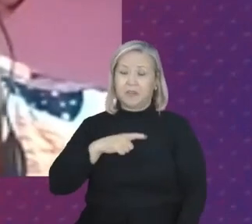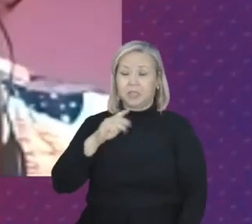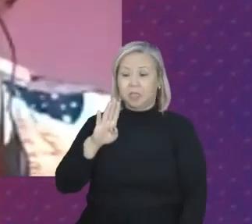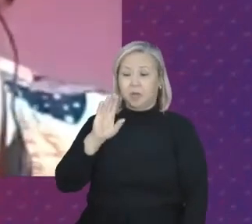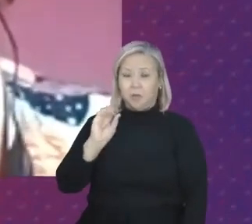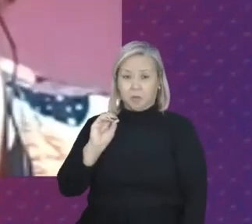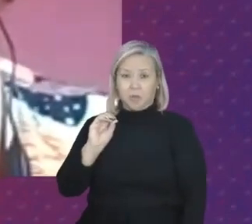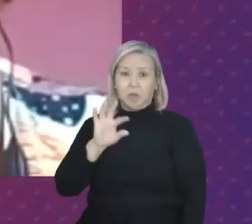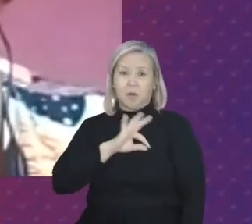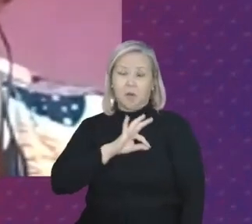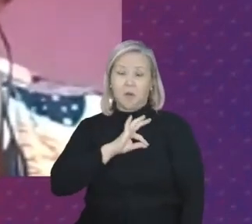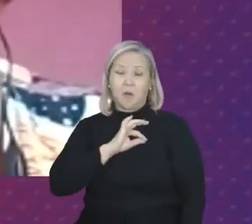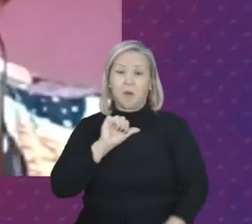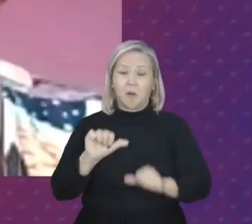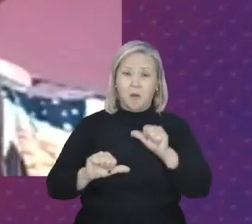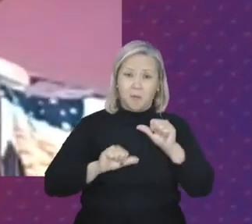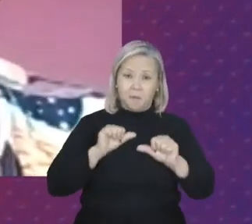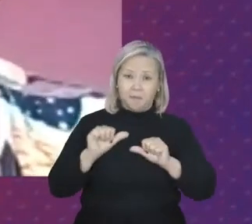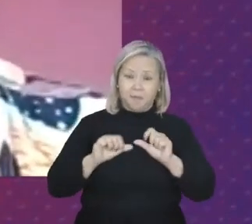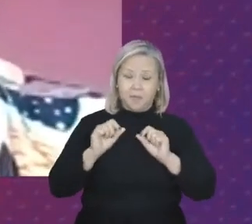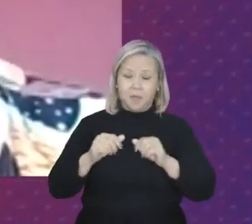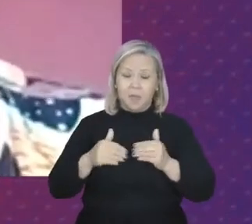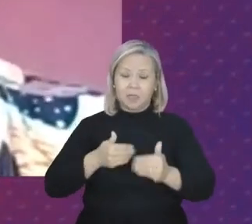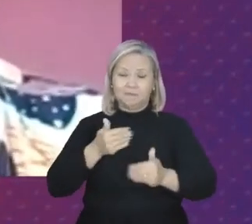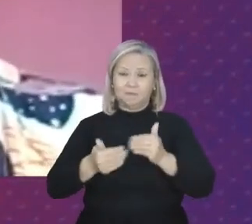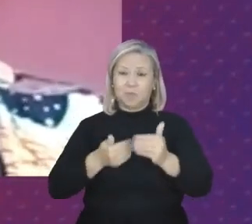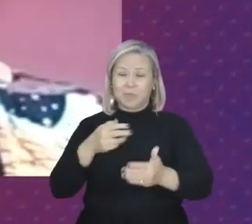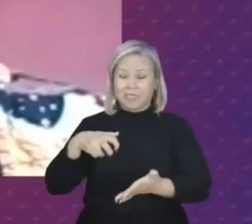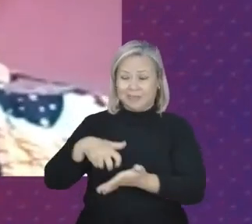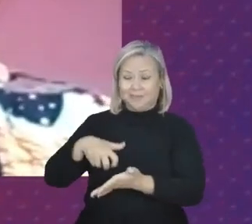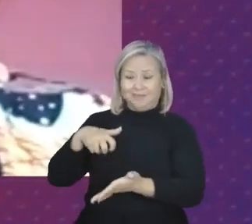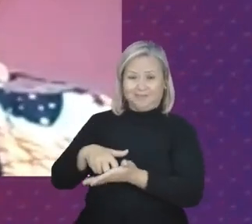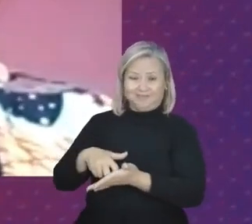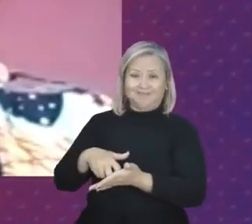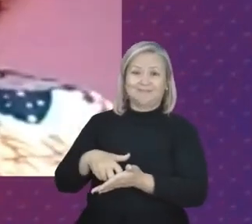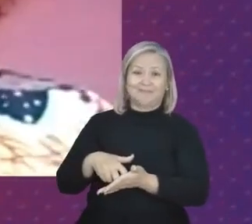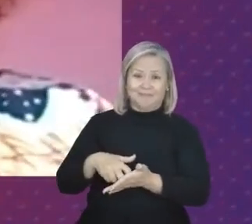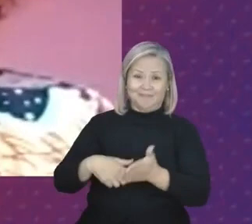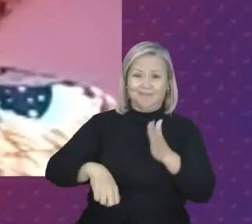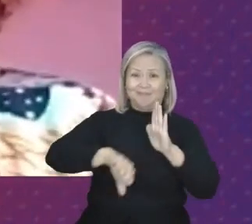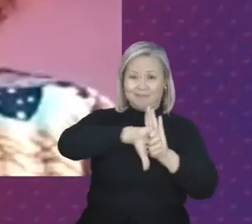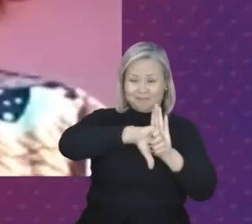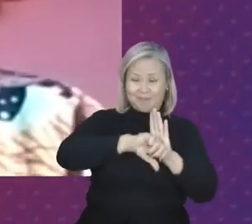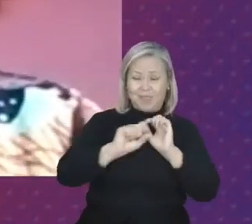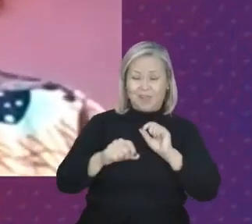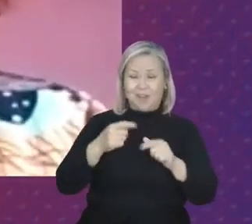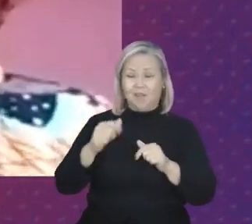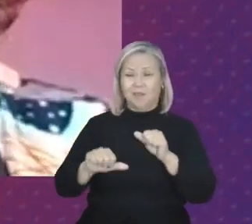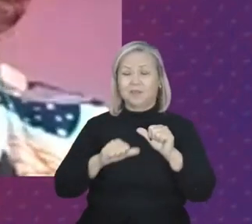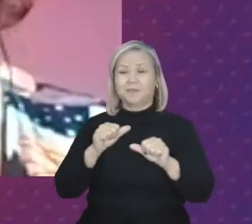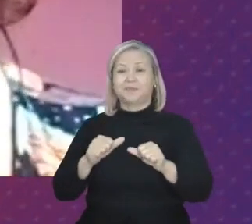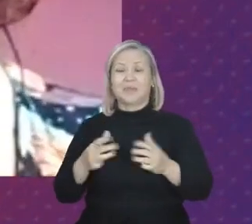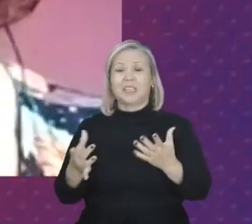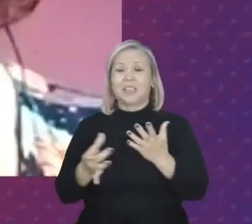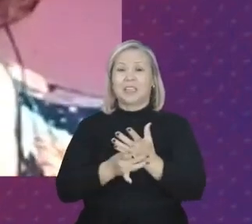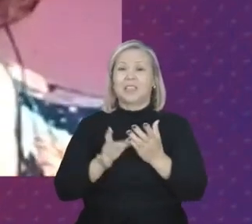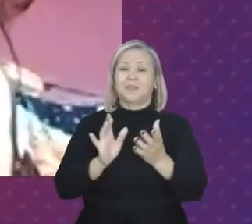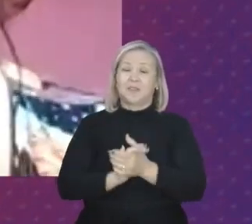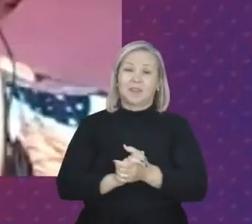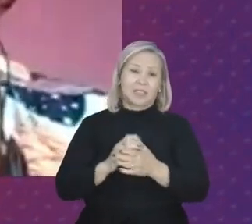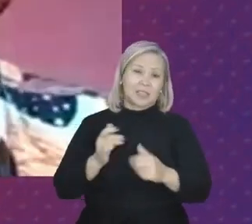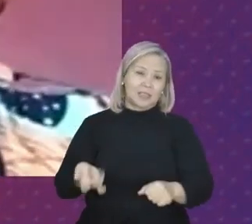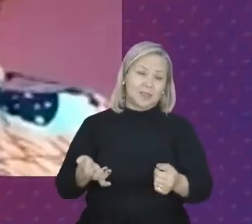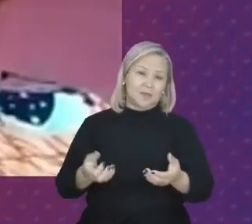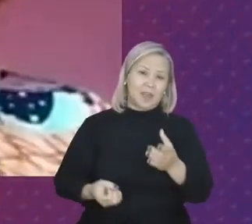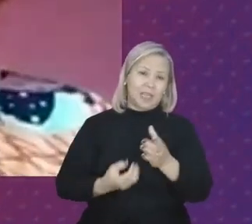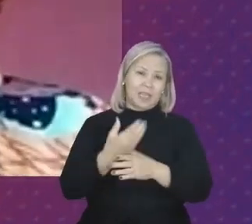ocorrência virando um processo penal, isso vai, se ela for casada, isso vai automaticamente